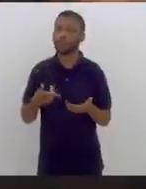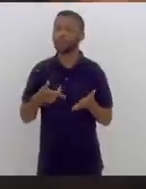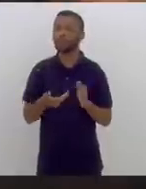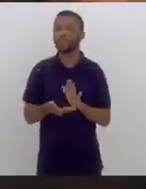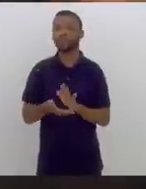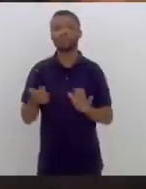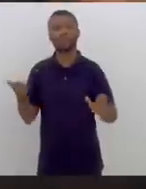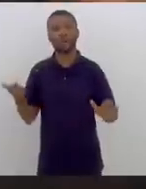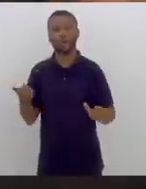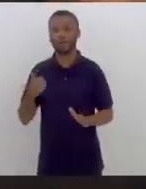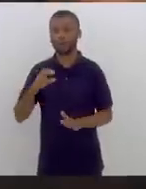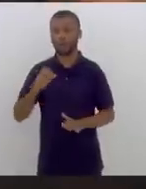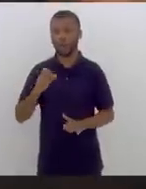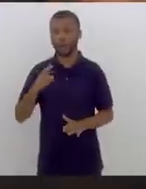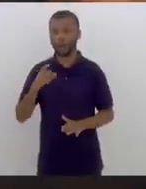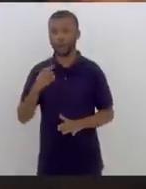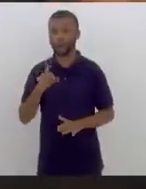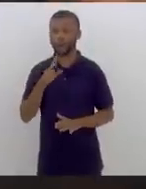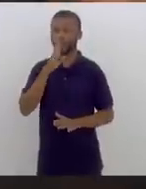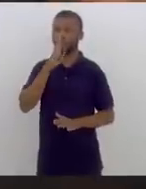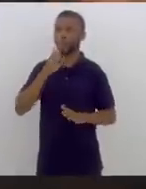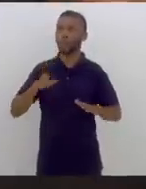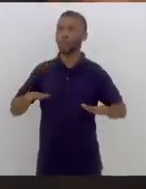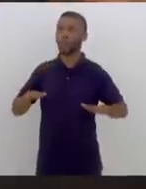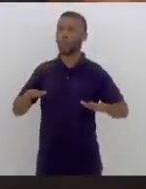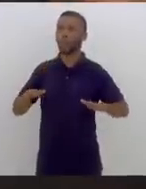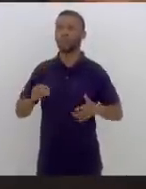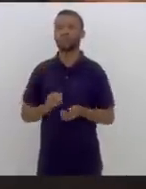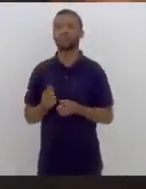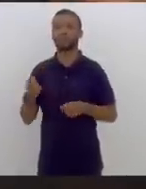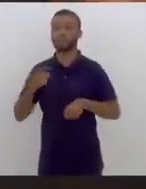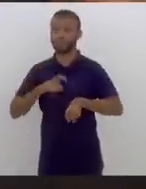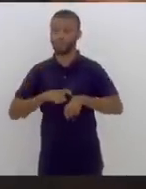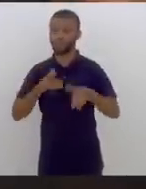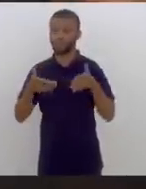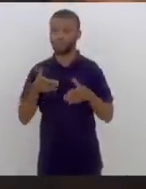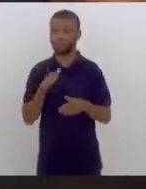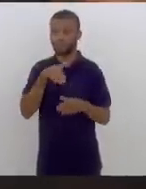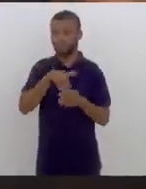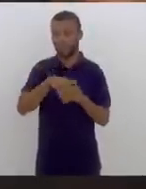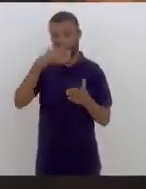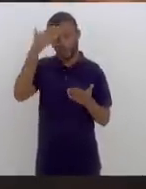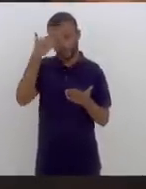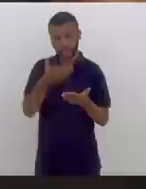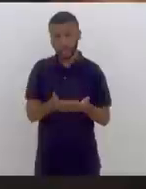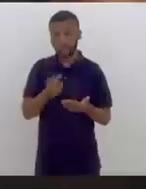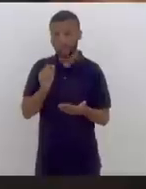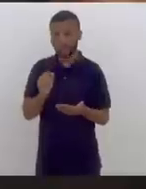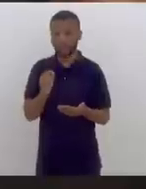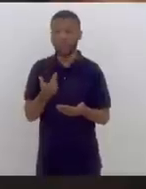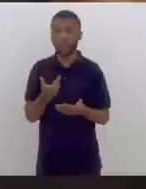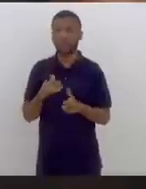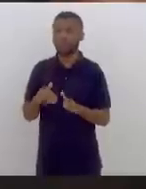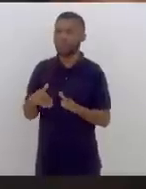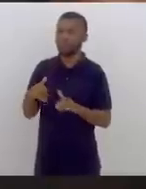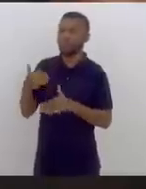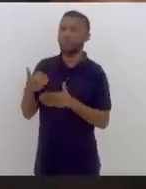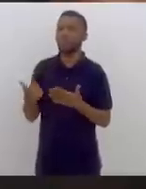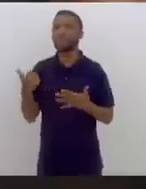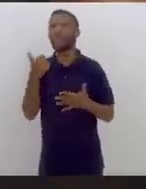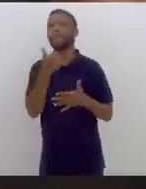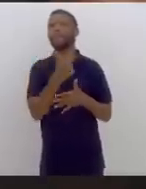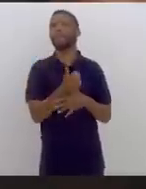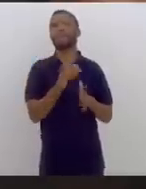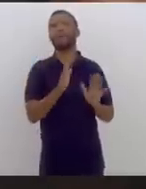vamos tirar o carpa de dar inércia durante a eleição eu até acredito que não andou para não privilegiar alguém